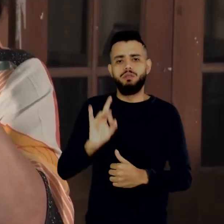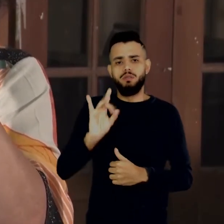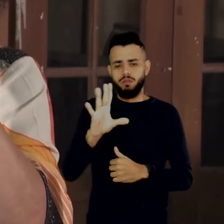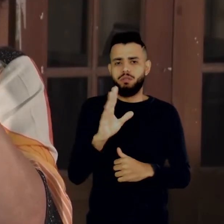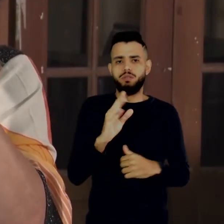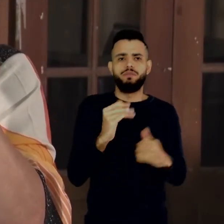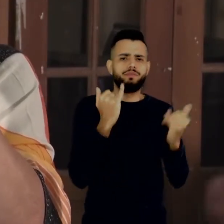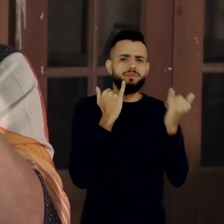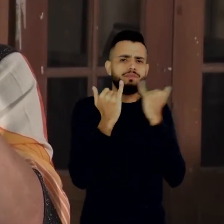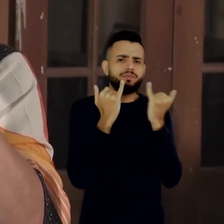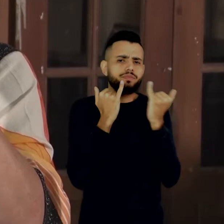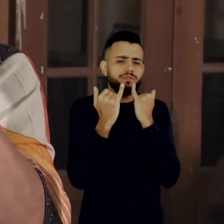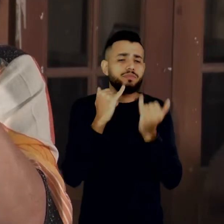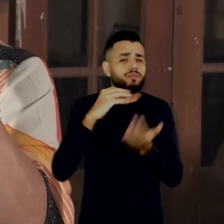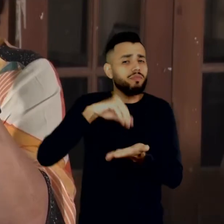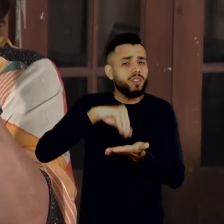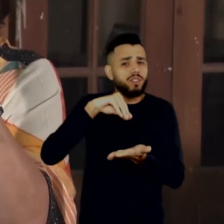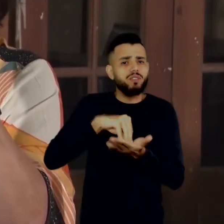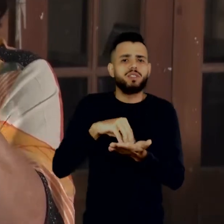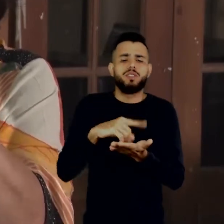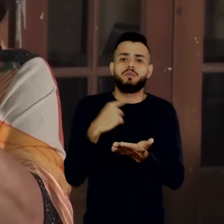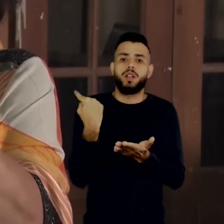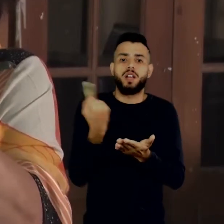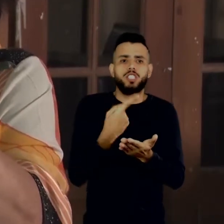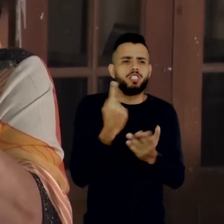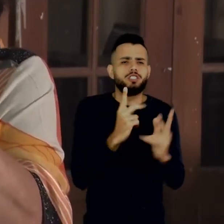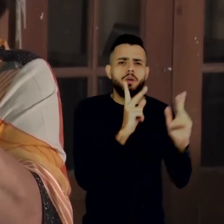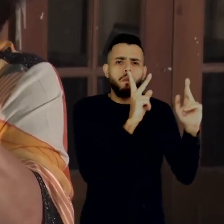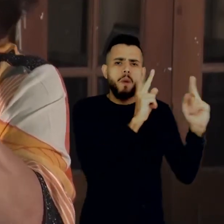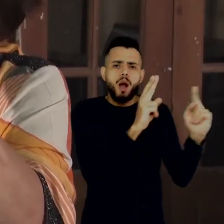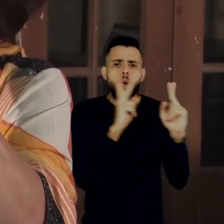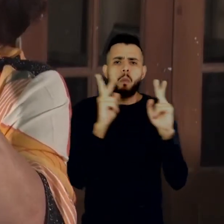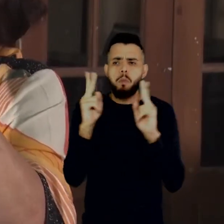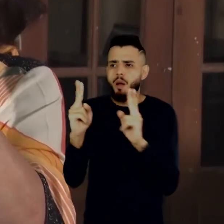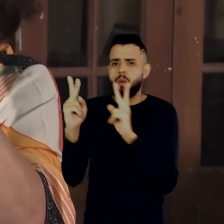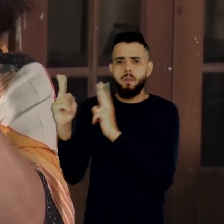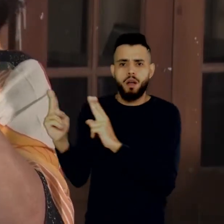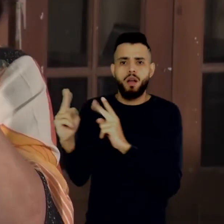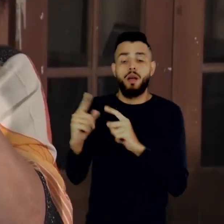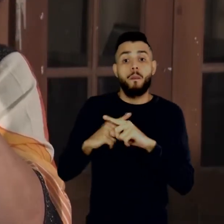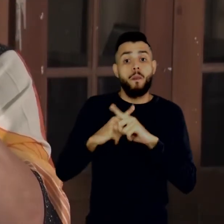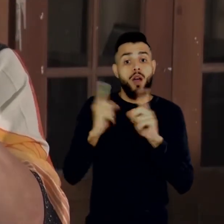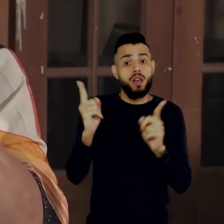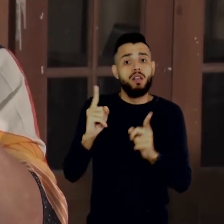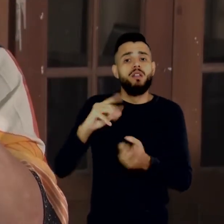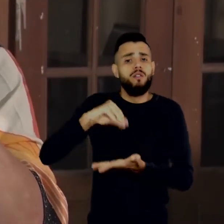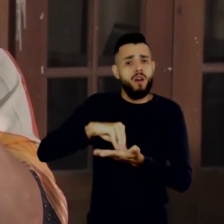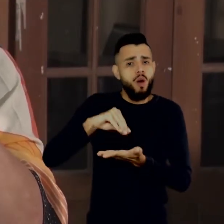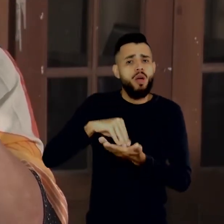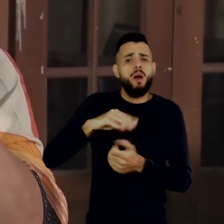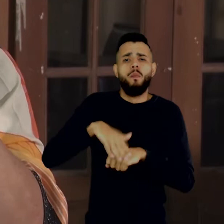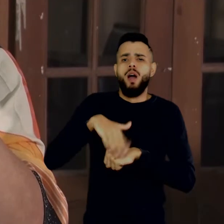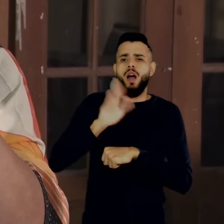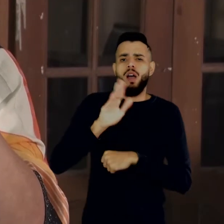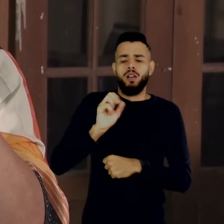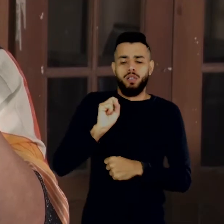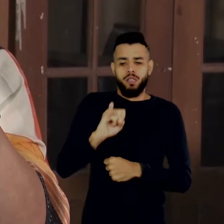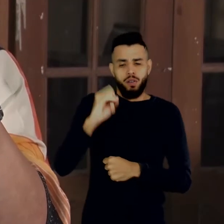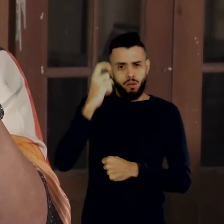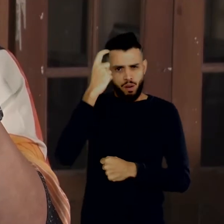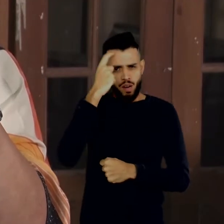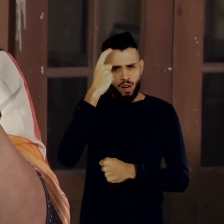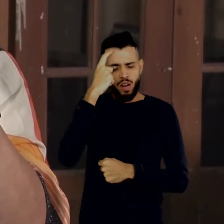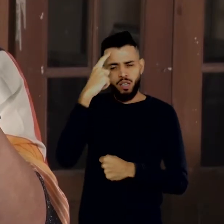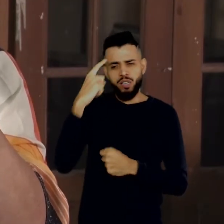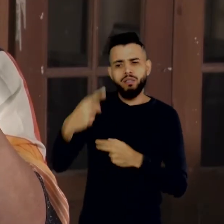os dados são insuficientes para a gente ter retratos, mas eles são ainda mais insuficientes se a gente pensa do ponto de